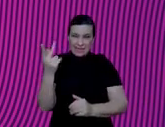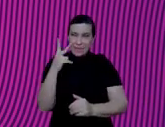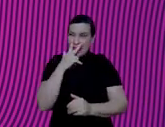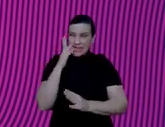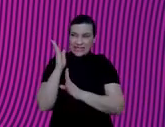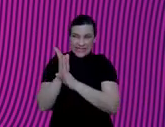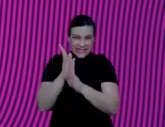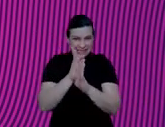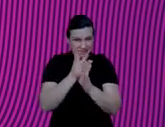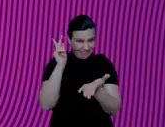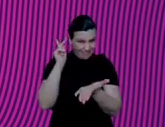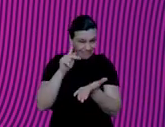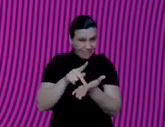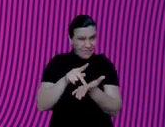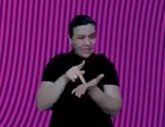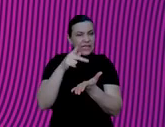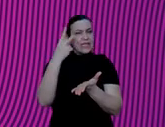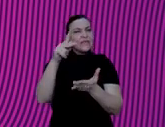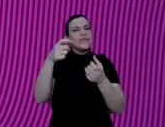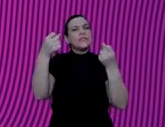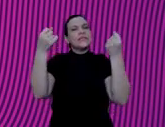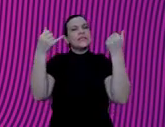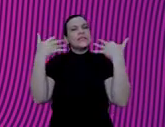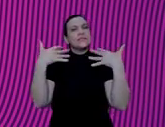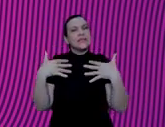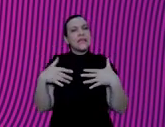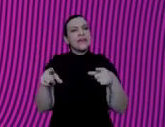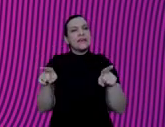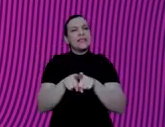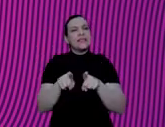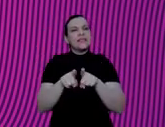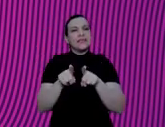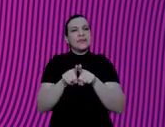um pouco lá na